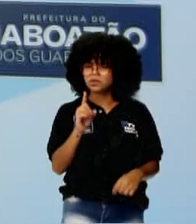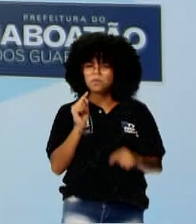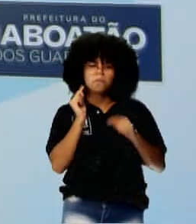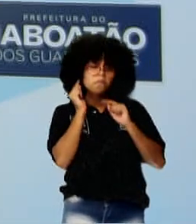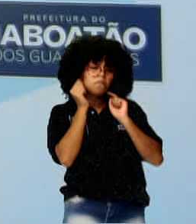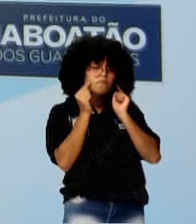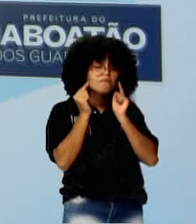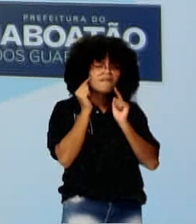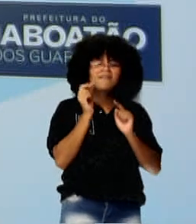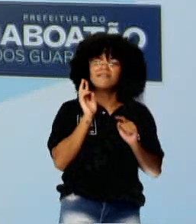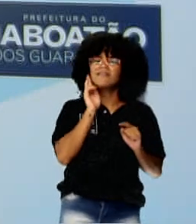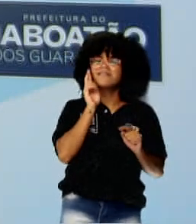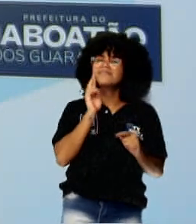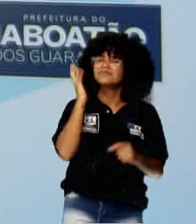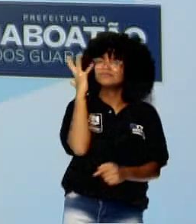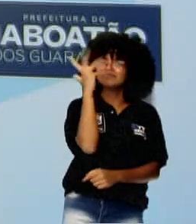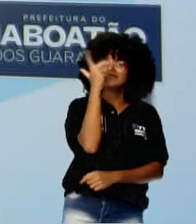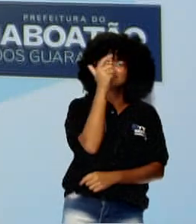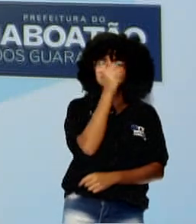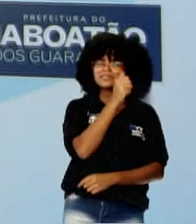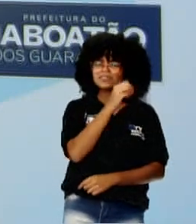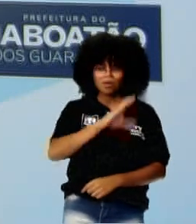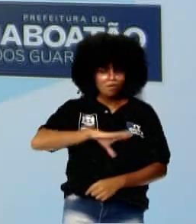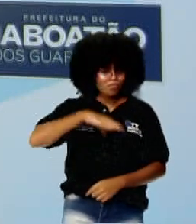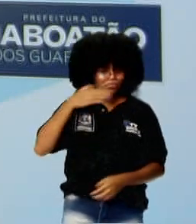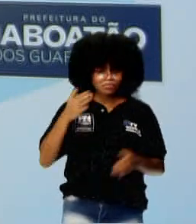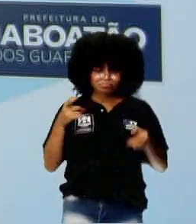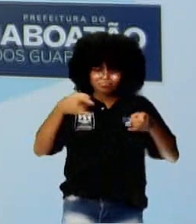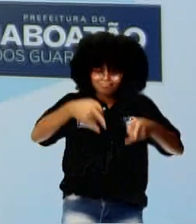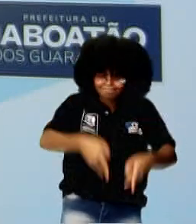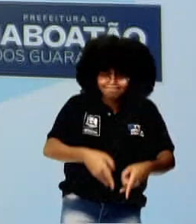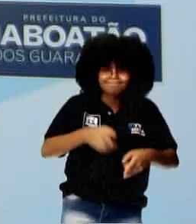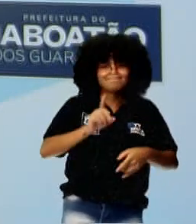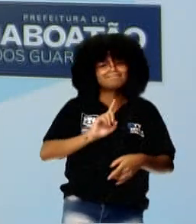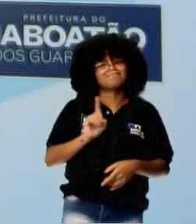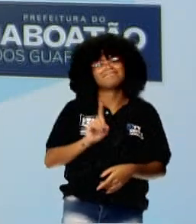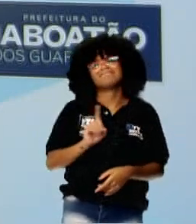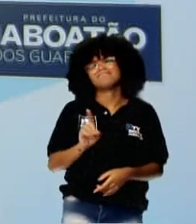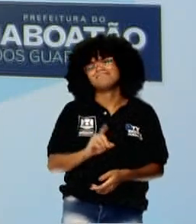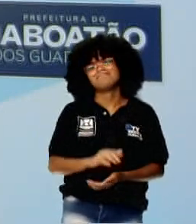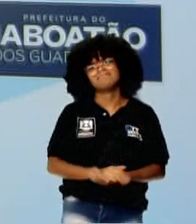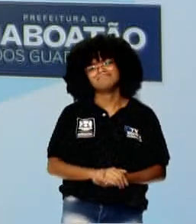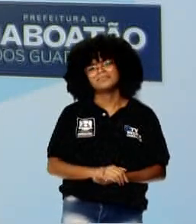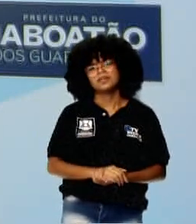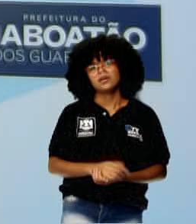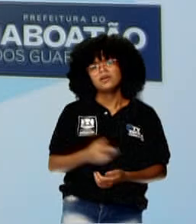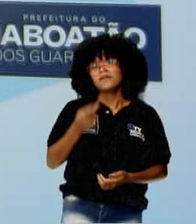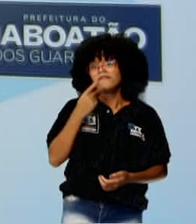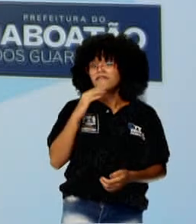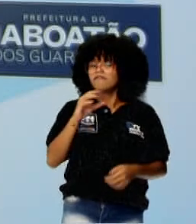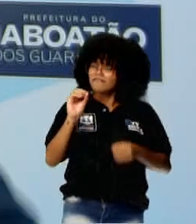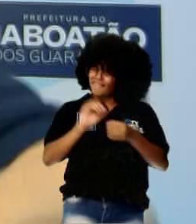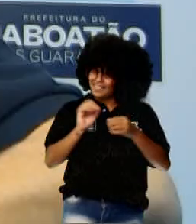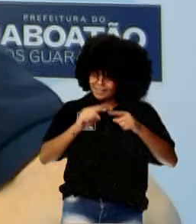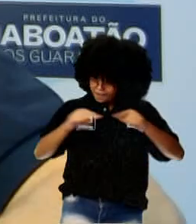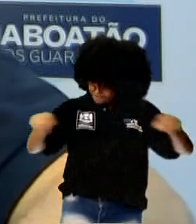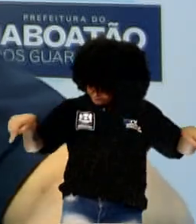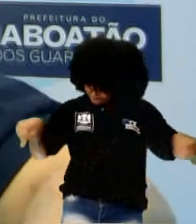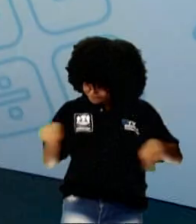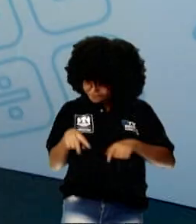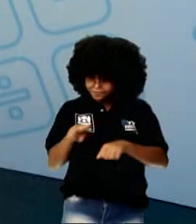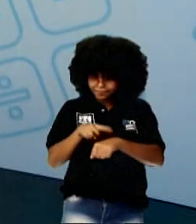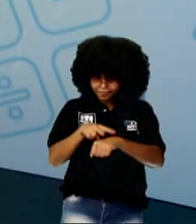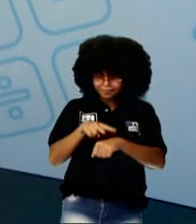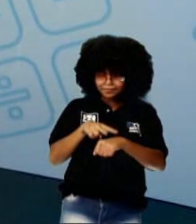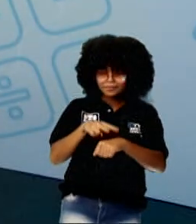Ela está com a pele muito bonita. Eu não tenho coragem de enterrá-la. Ninguém tinha, né? Então, um deles disse, bora fazer o caixão de vidro. Vamos botar ela